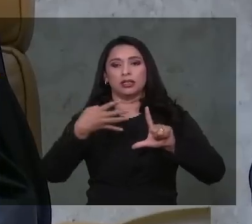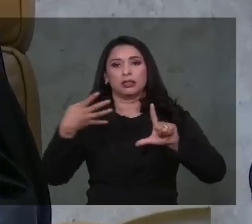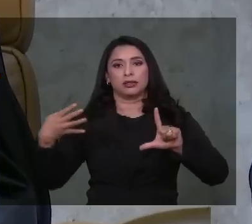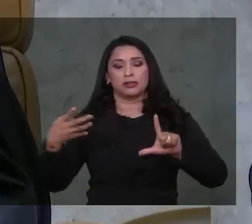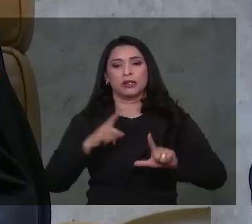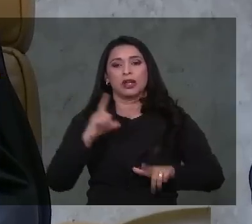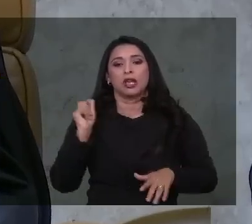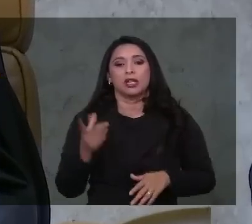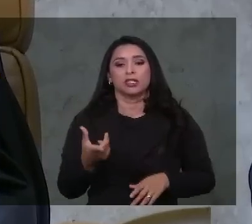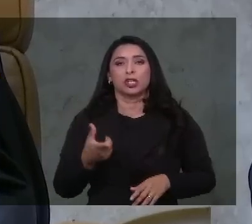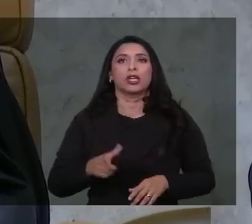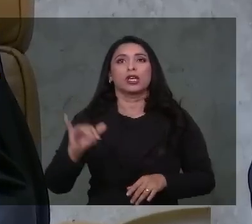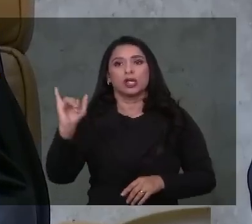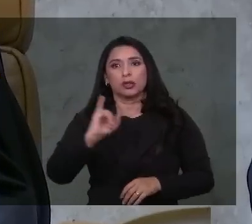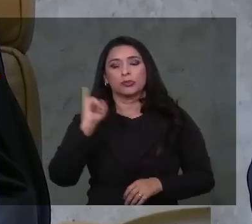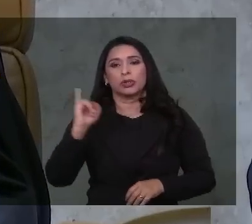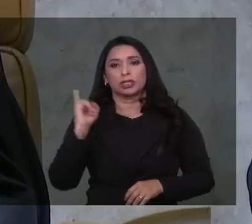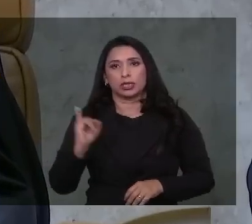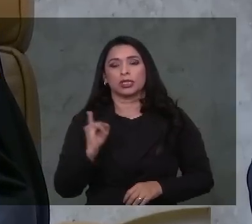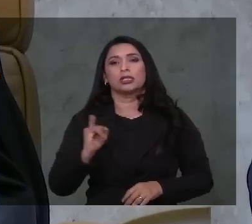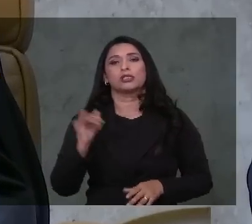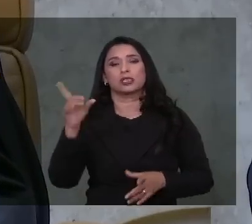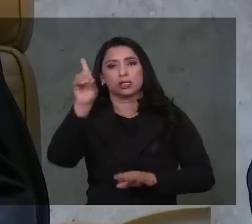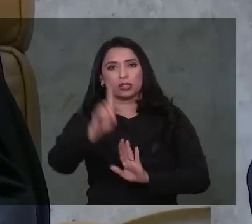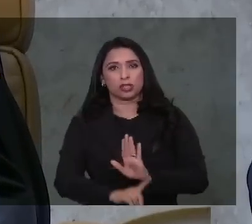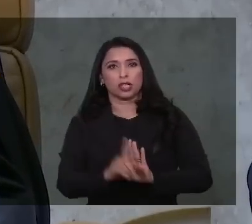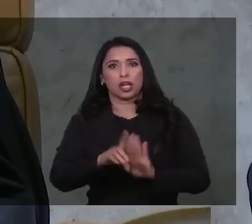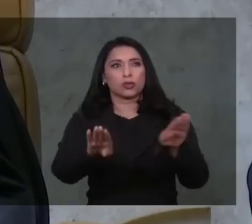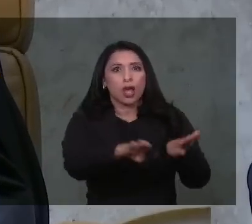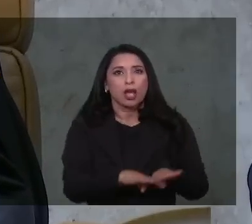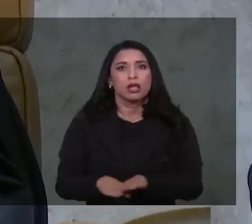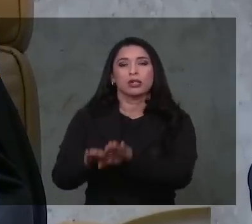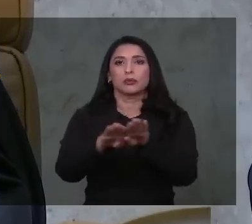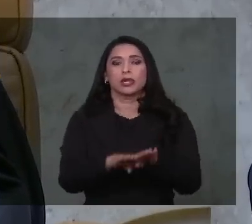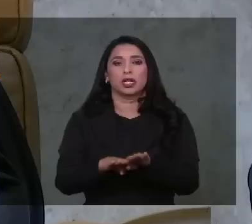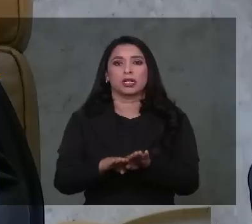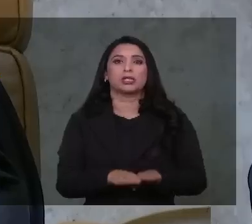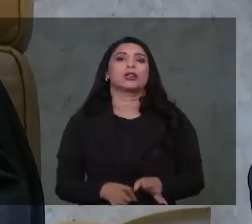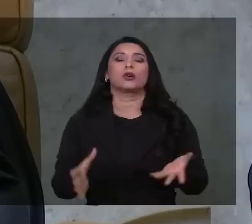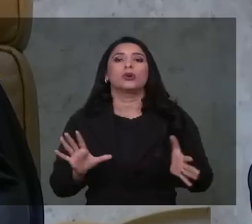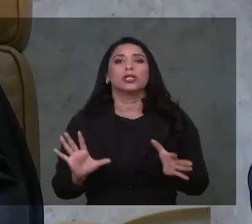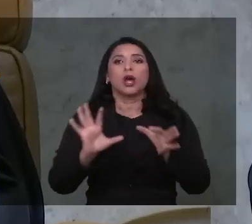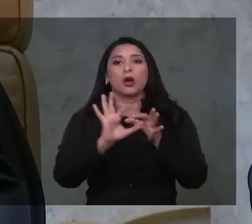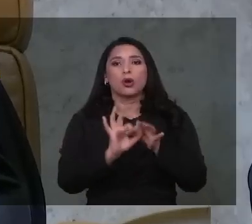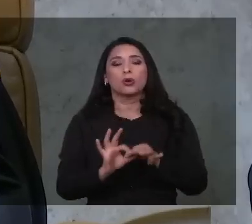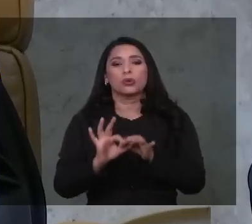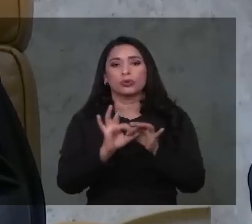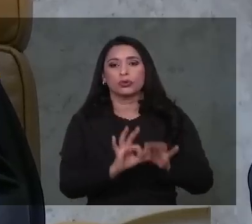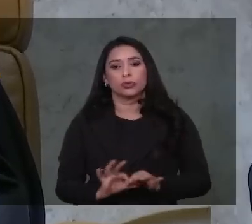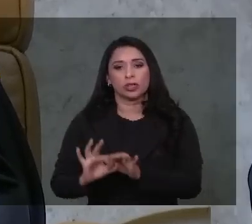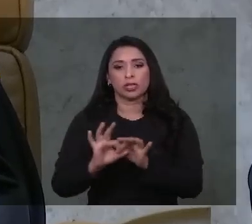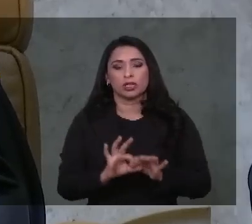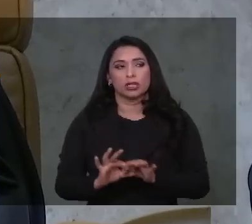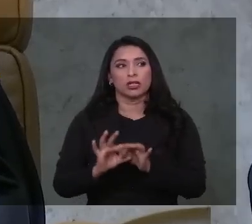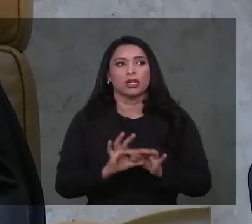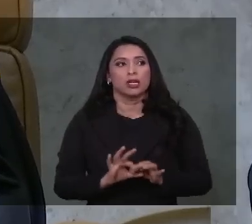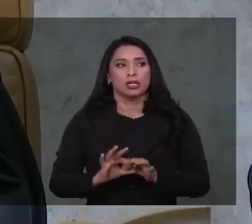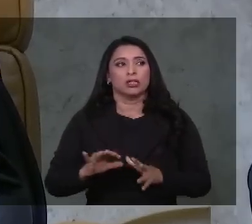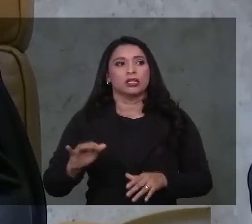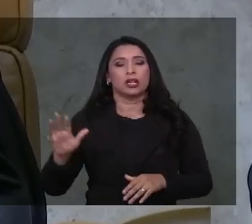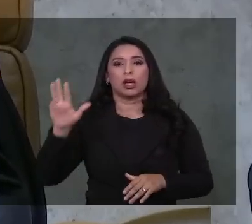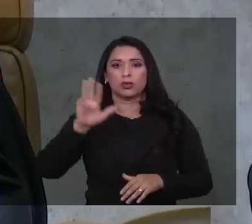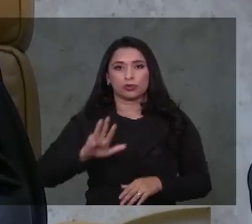importantes direitos, com destaque para a equiparação das uniões homoafetivas às uniões estáveis